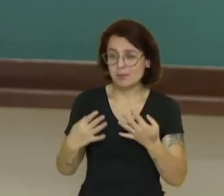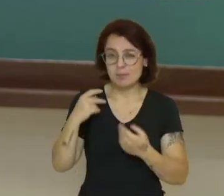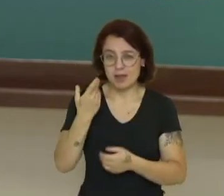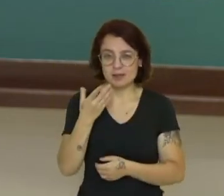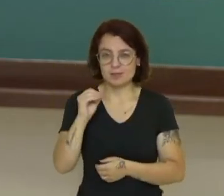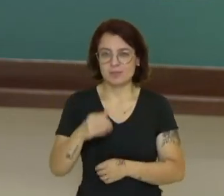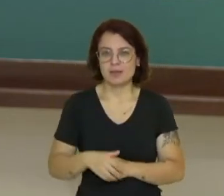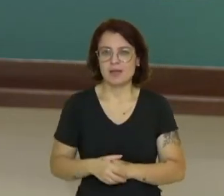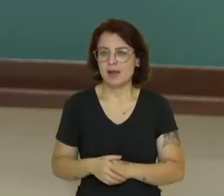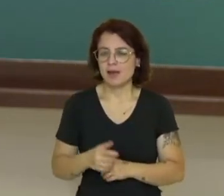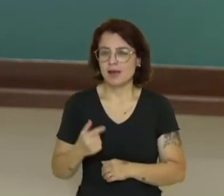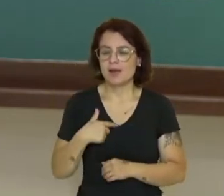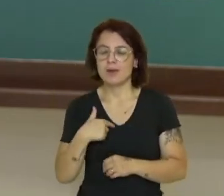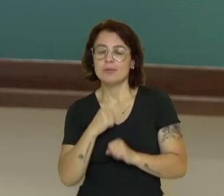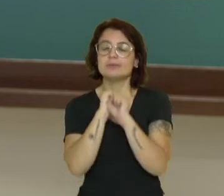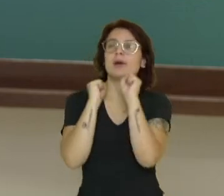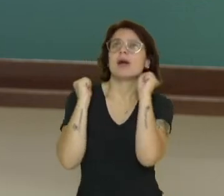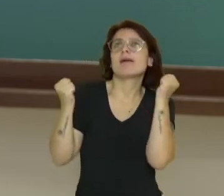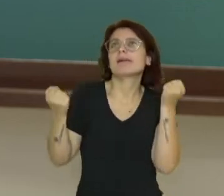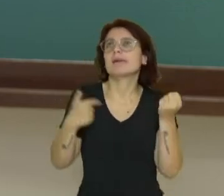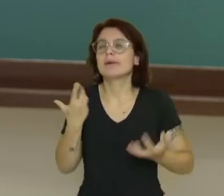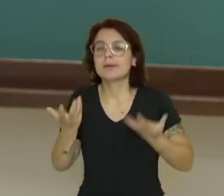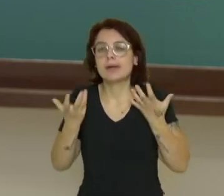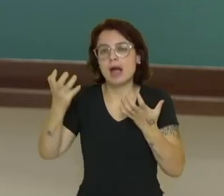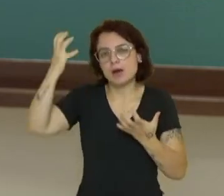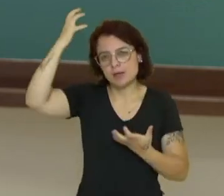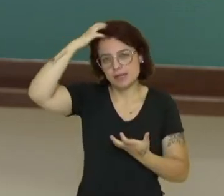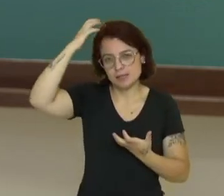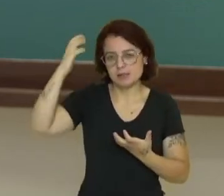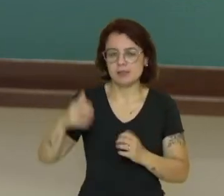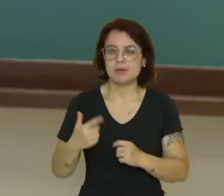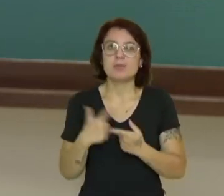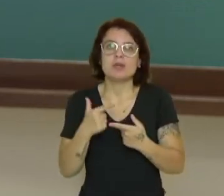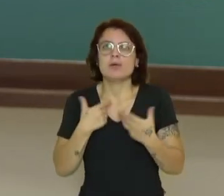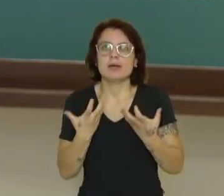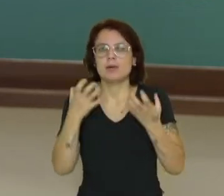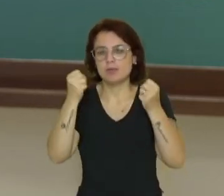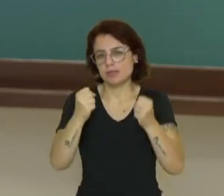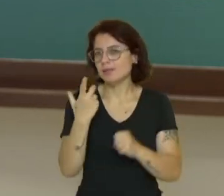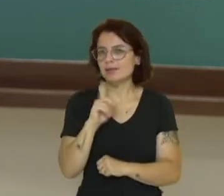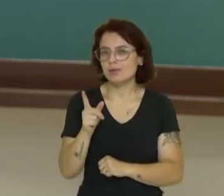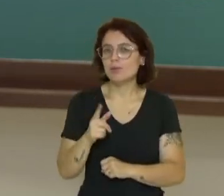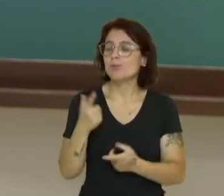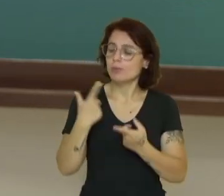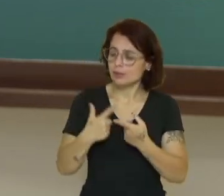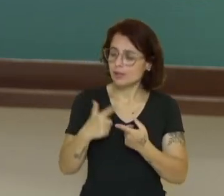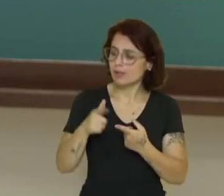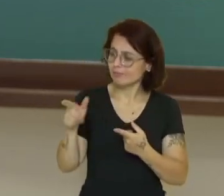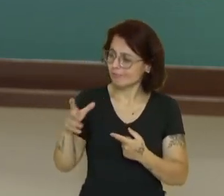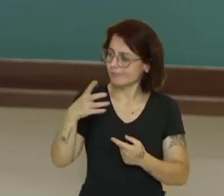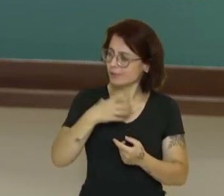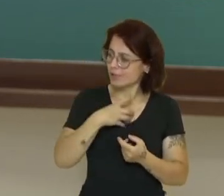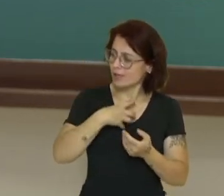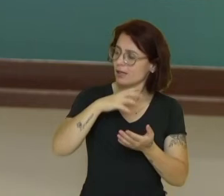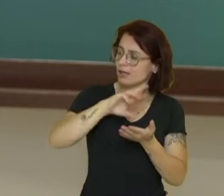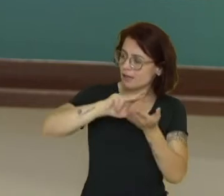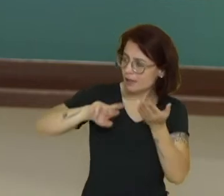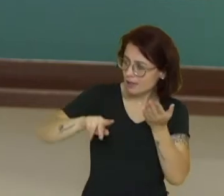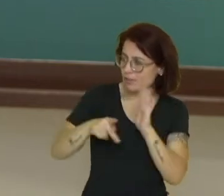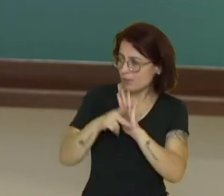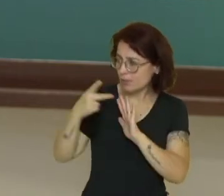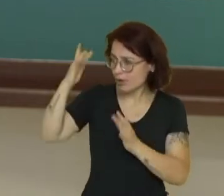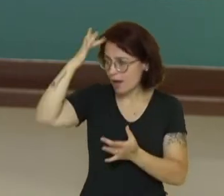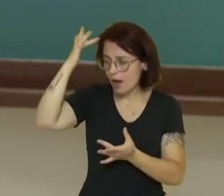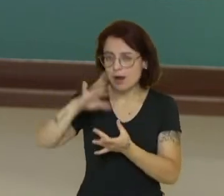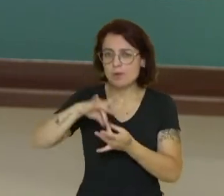quer. Ah, um dia ele acordou e falou assim, eu quero ser rei porque eu quero poder. Ele está lá porque a característica da alma